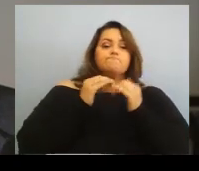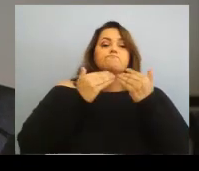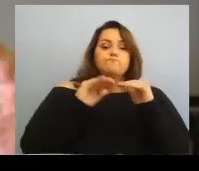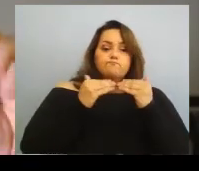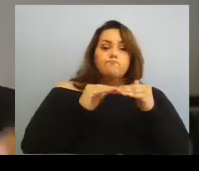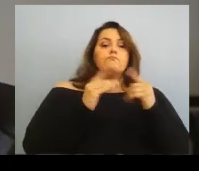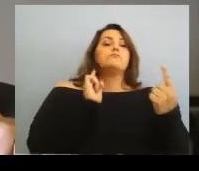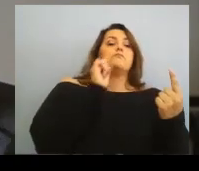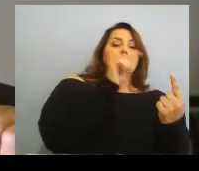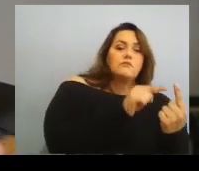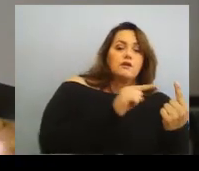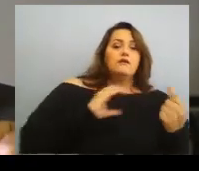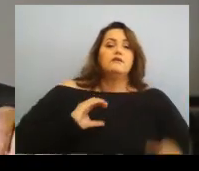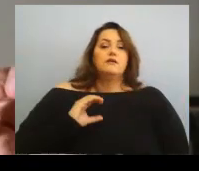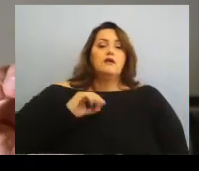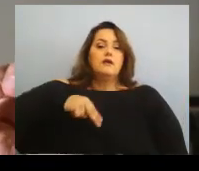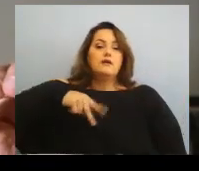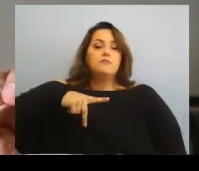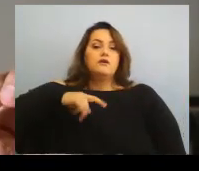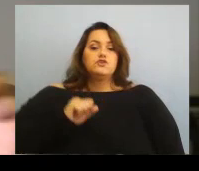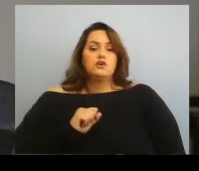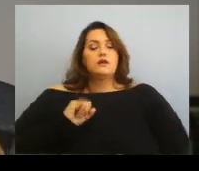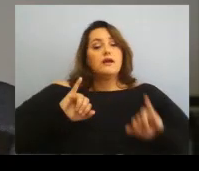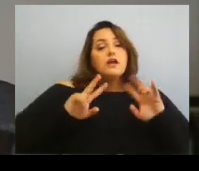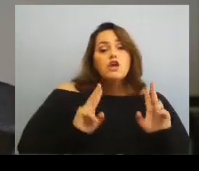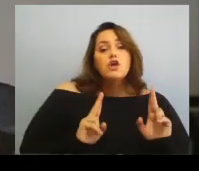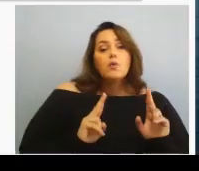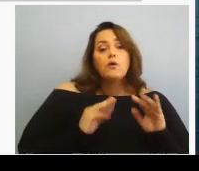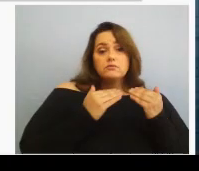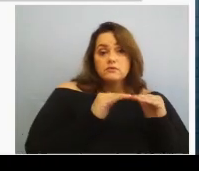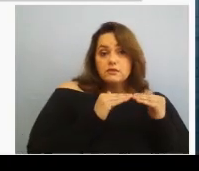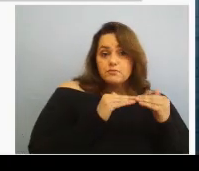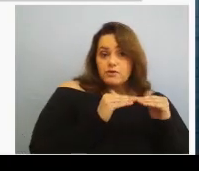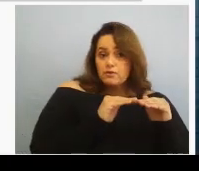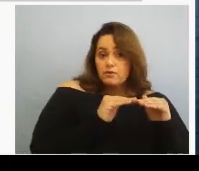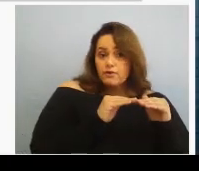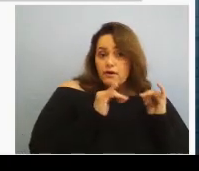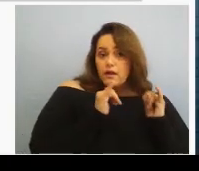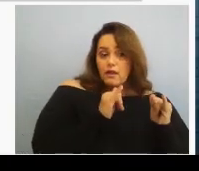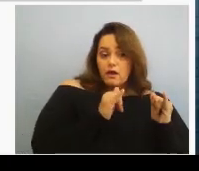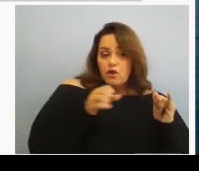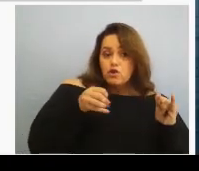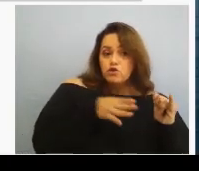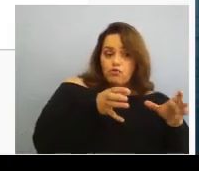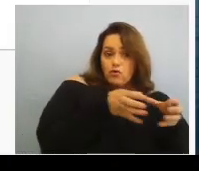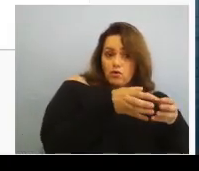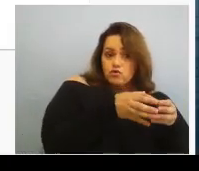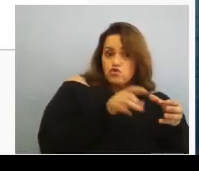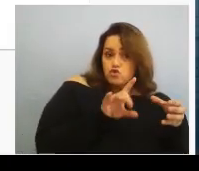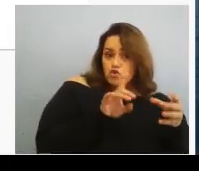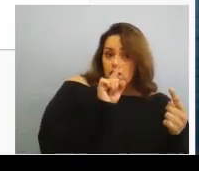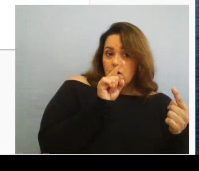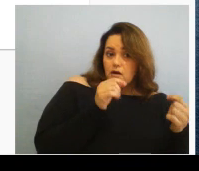unidade com o mesmo CNPJ que seja exclusivamente transportador. Então você vai cadastrar aquela nova unidade só